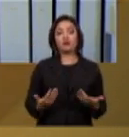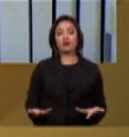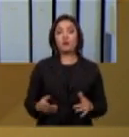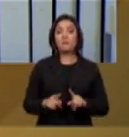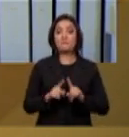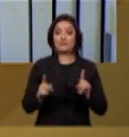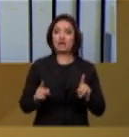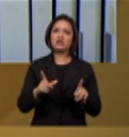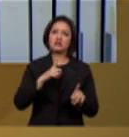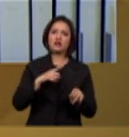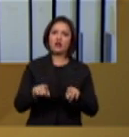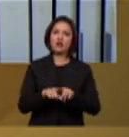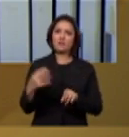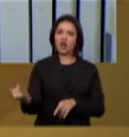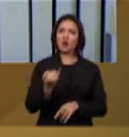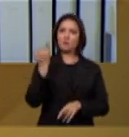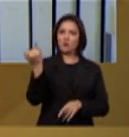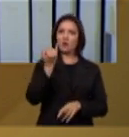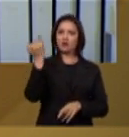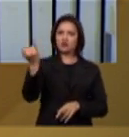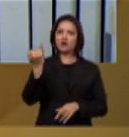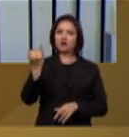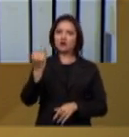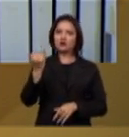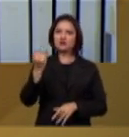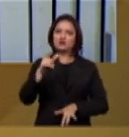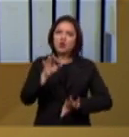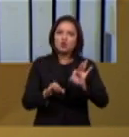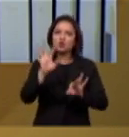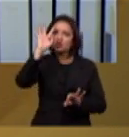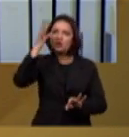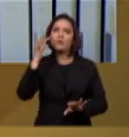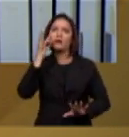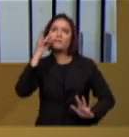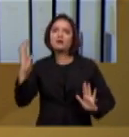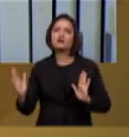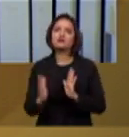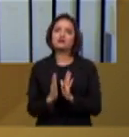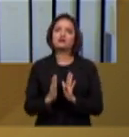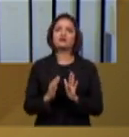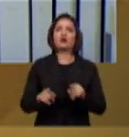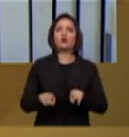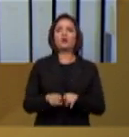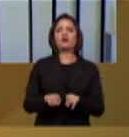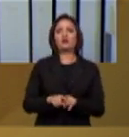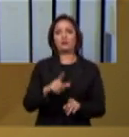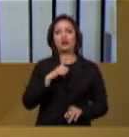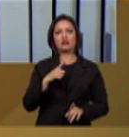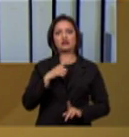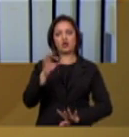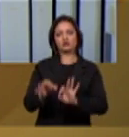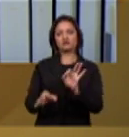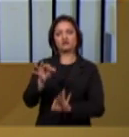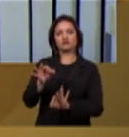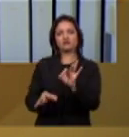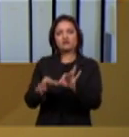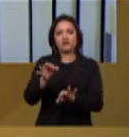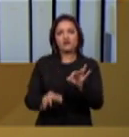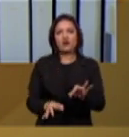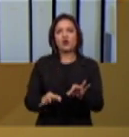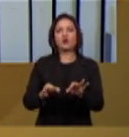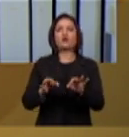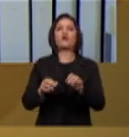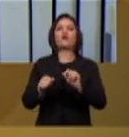entanto, retira a relevância das sessões presenciais e diminui o valor inerente a um julgamento realizado com